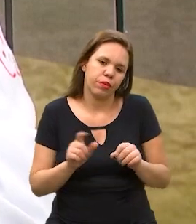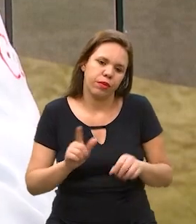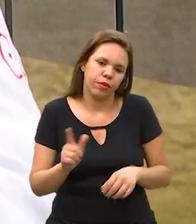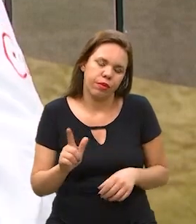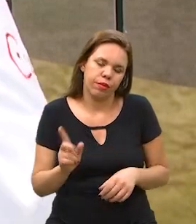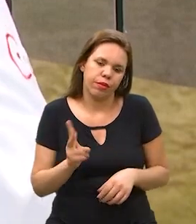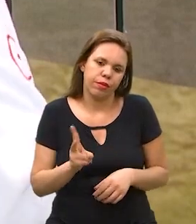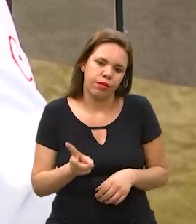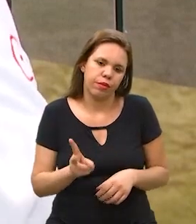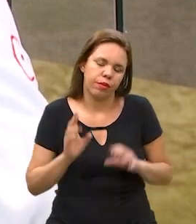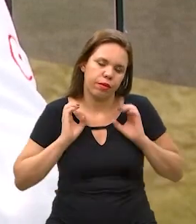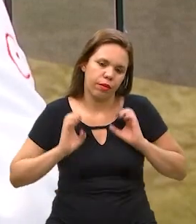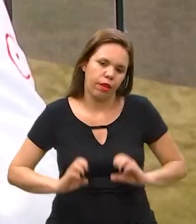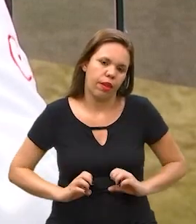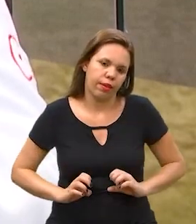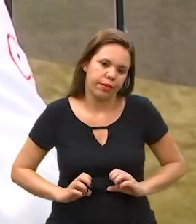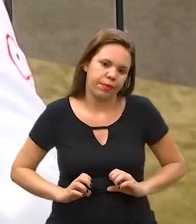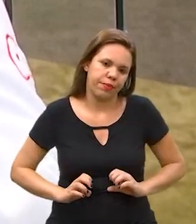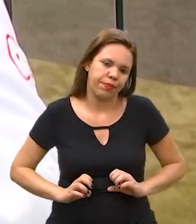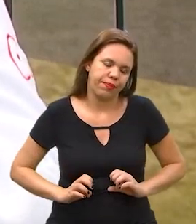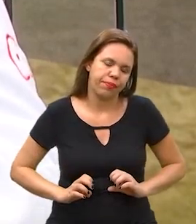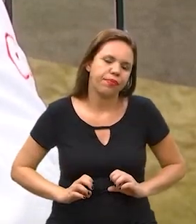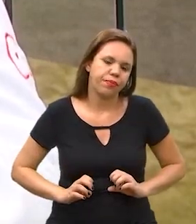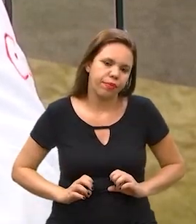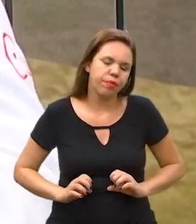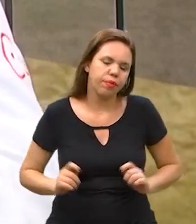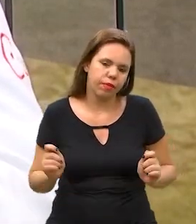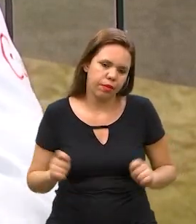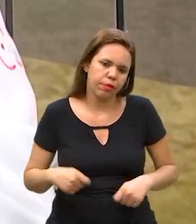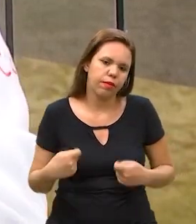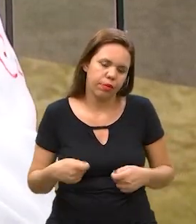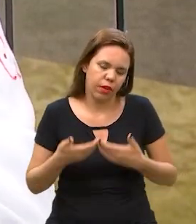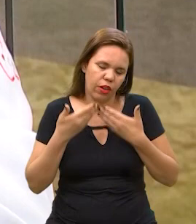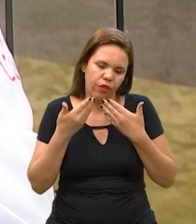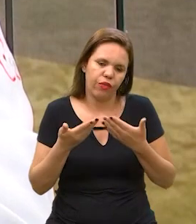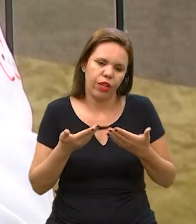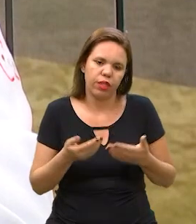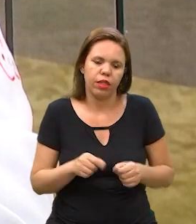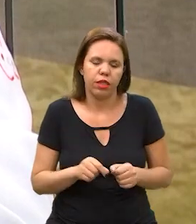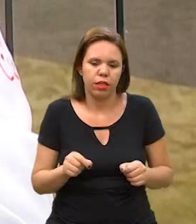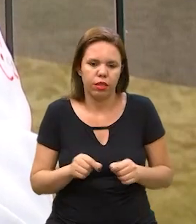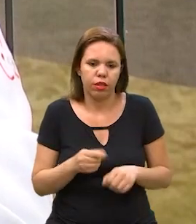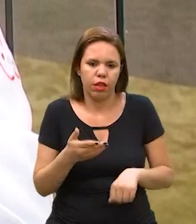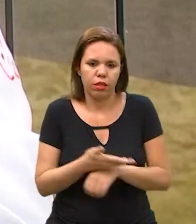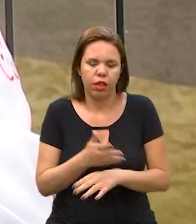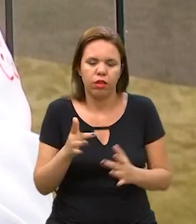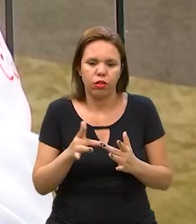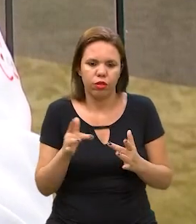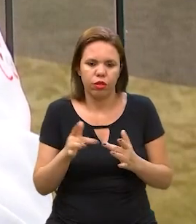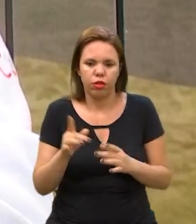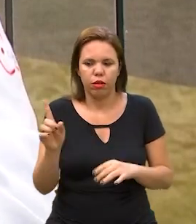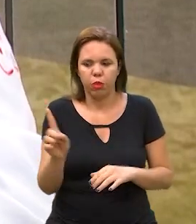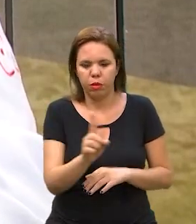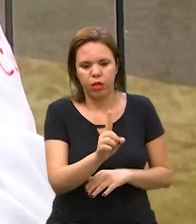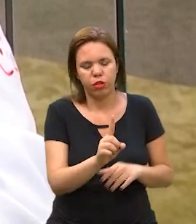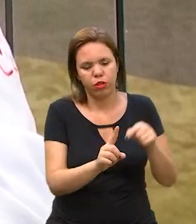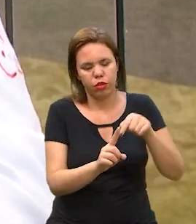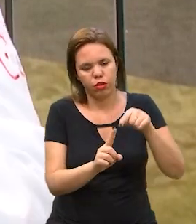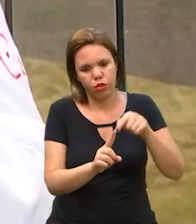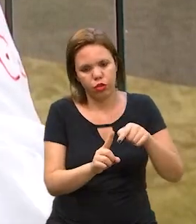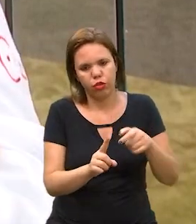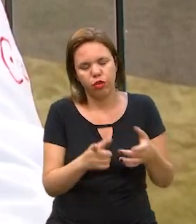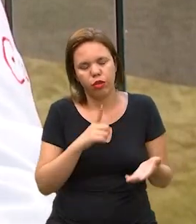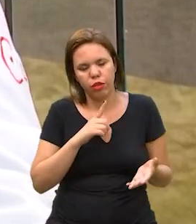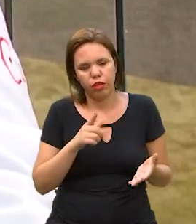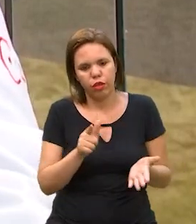interagir. Claro que sempre com muita ética, muita lisura, sim. mas facilita muito o acesso, né? Para o paciente,